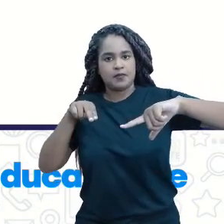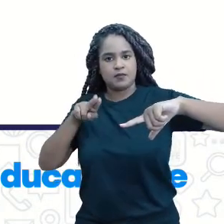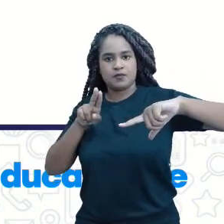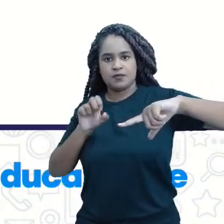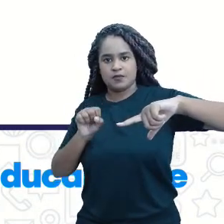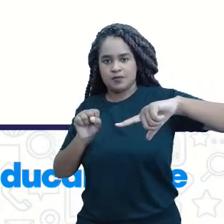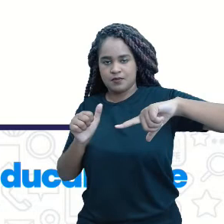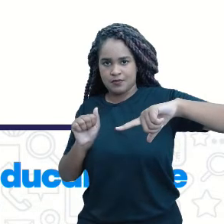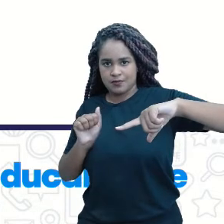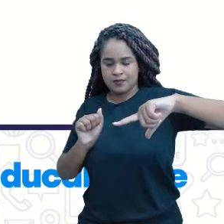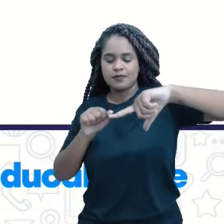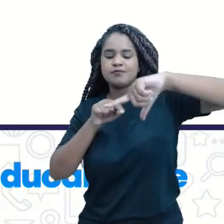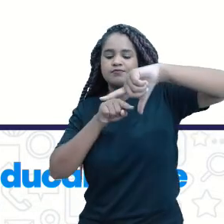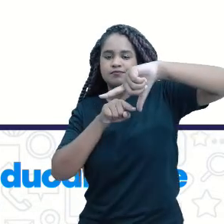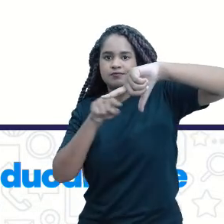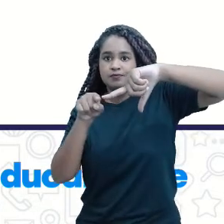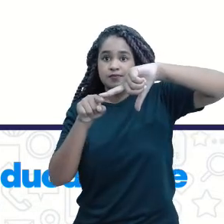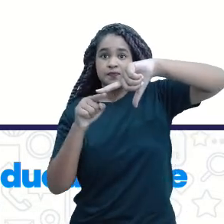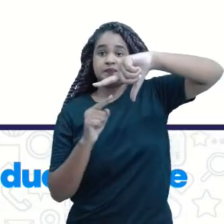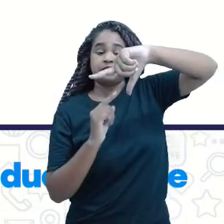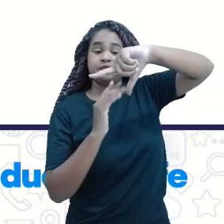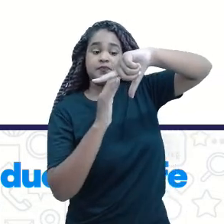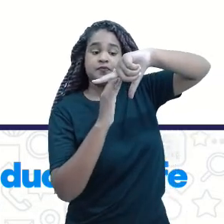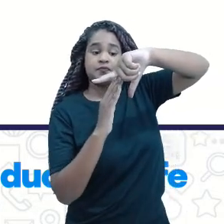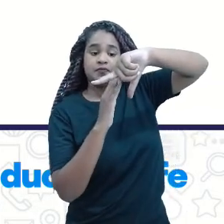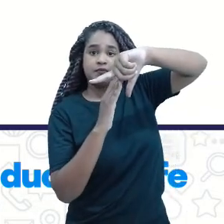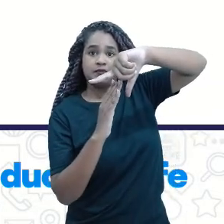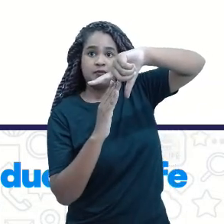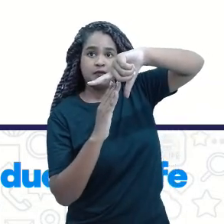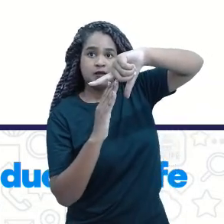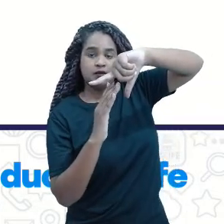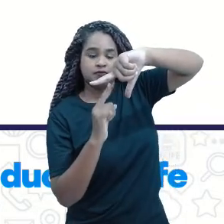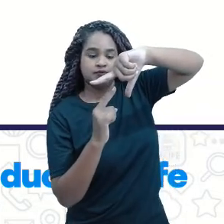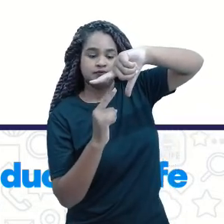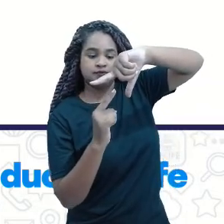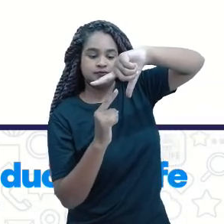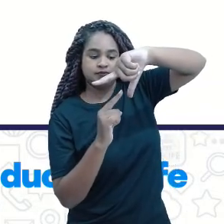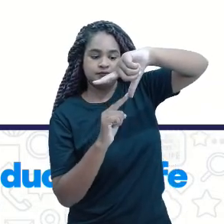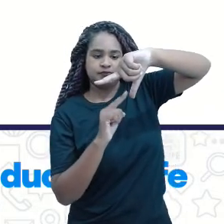as projeções dos catetos que estão ali sinalizados. Acredito que agora